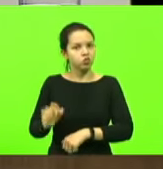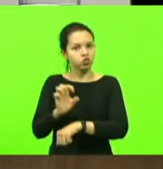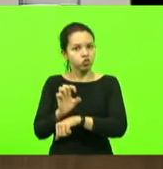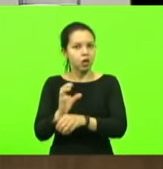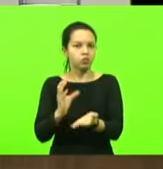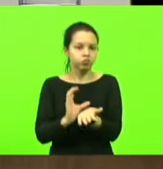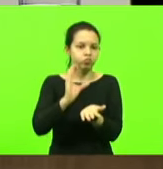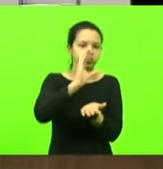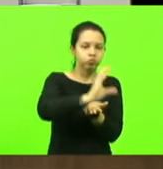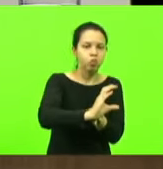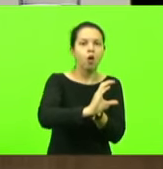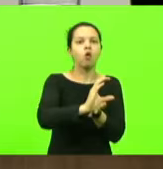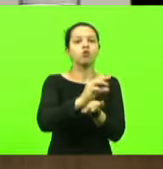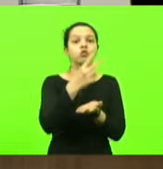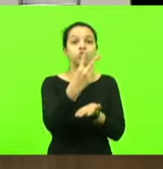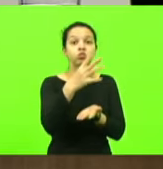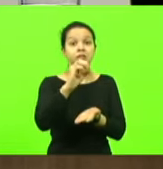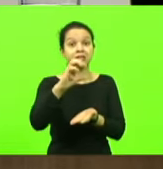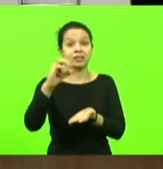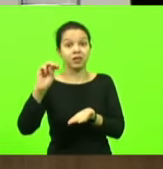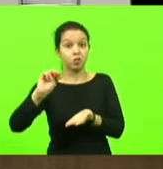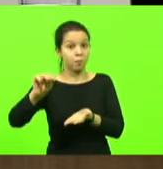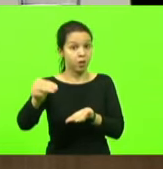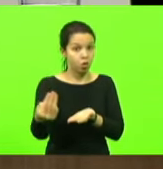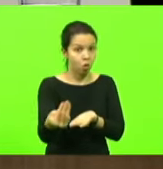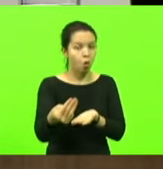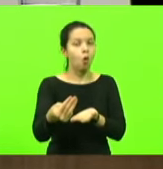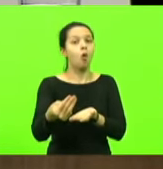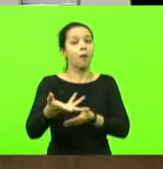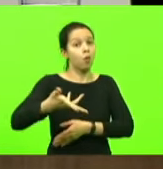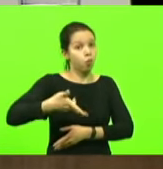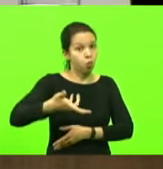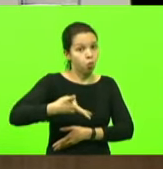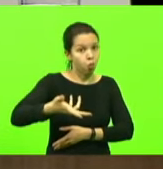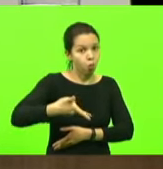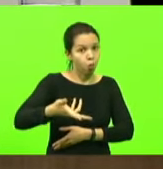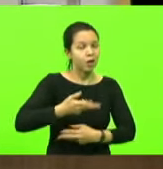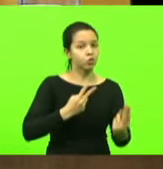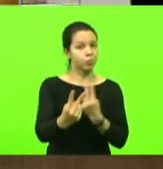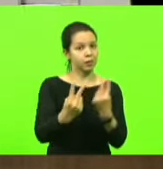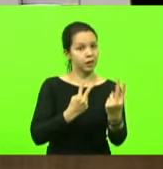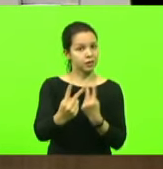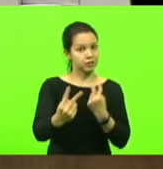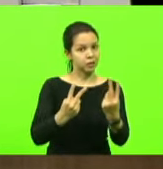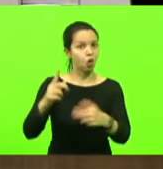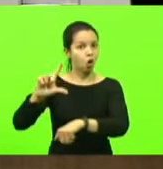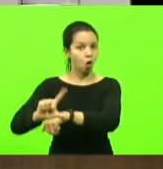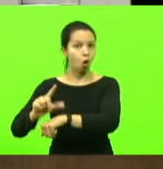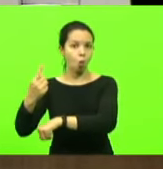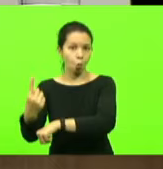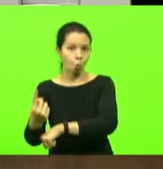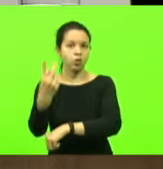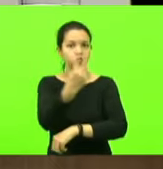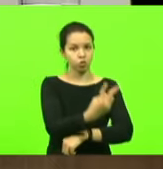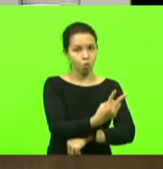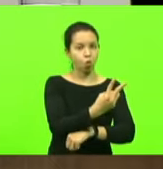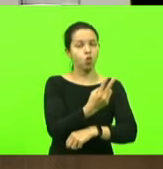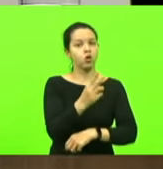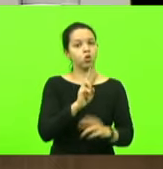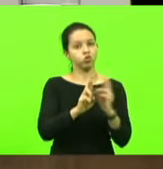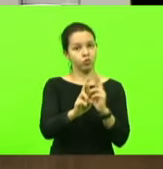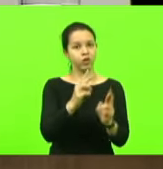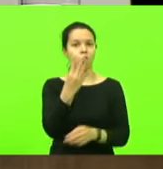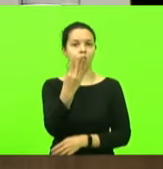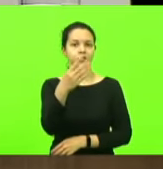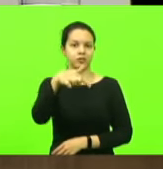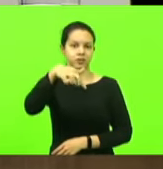milhões para acelerar a duplicação do lote 1 e 2 da 470. E não importa